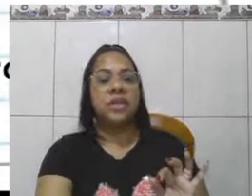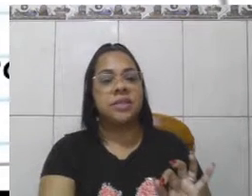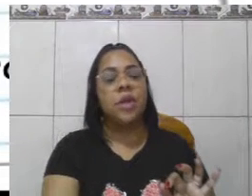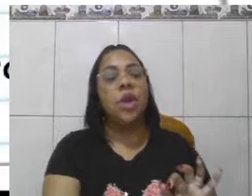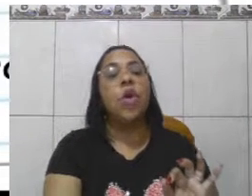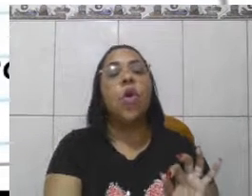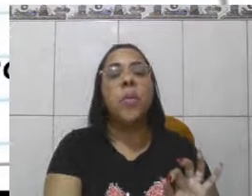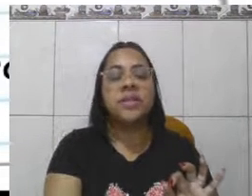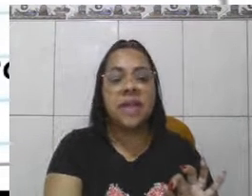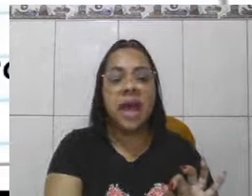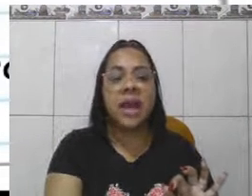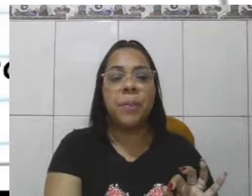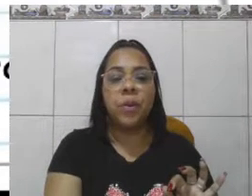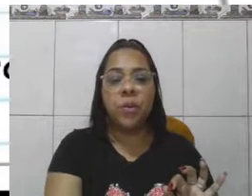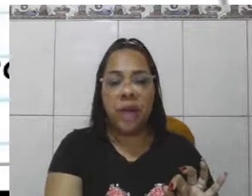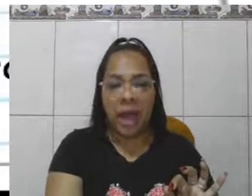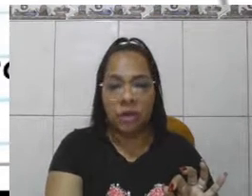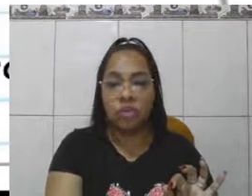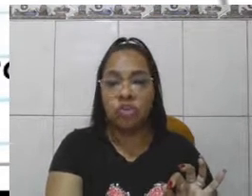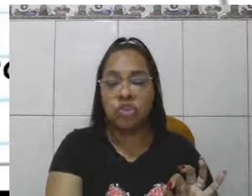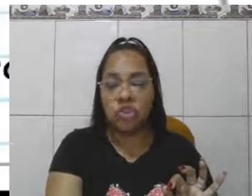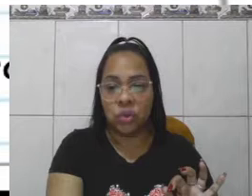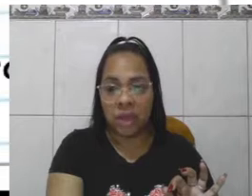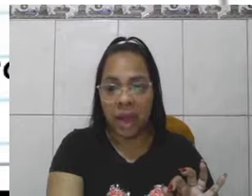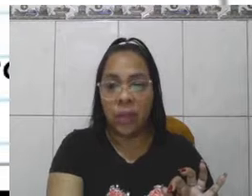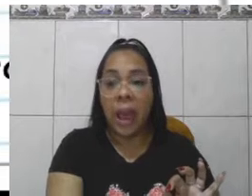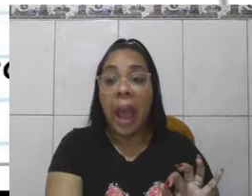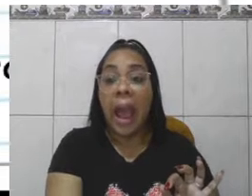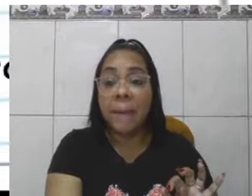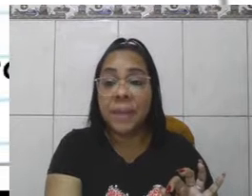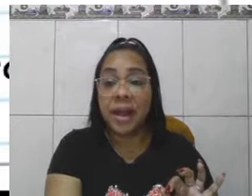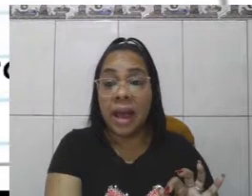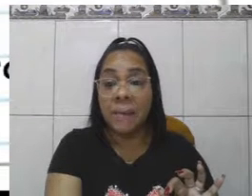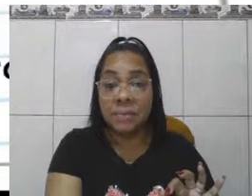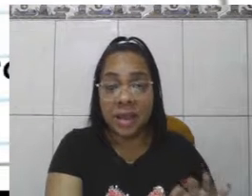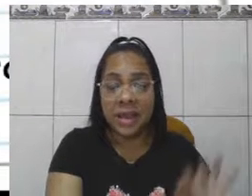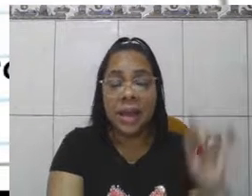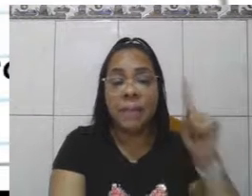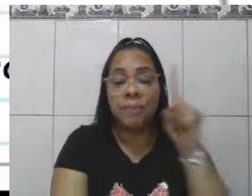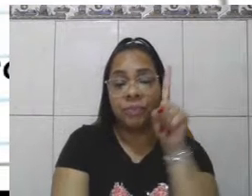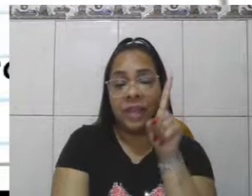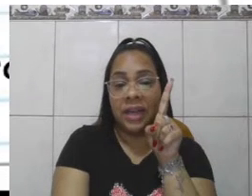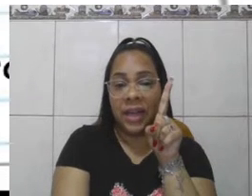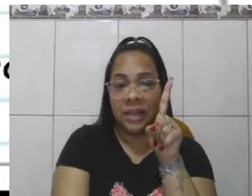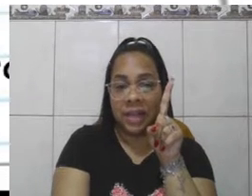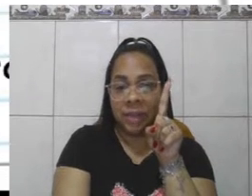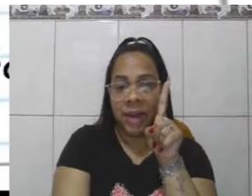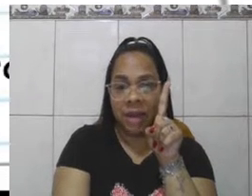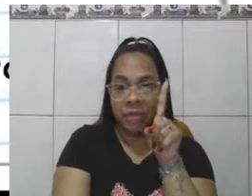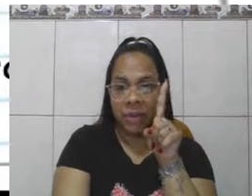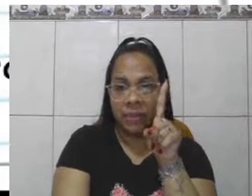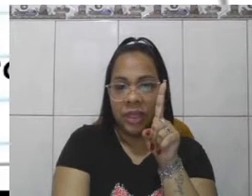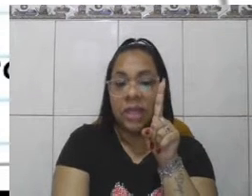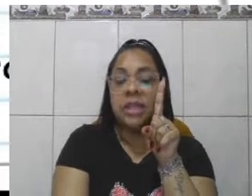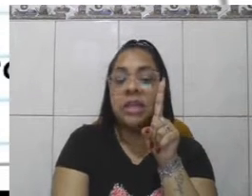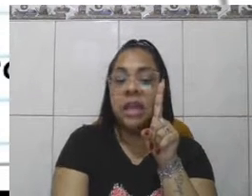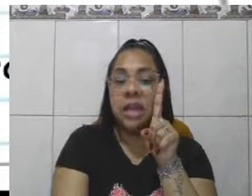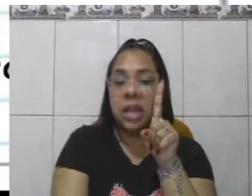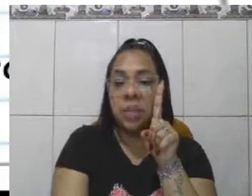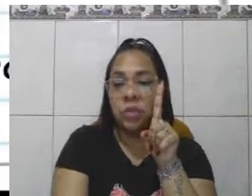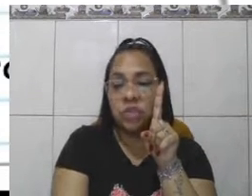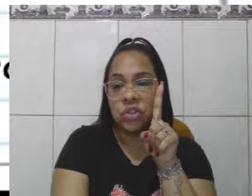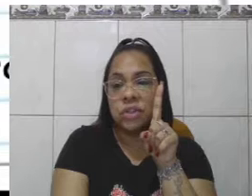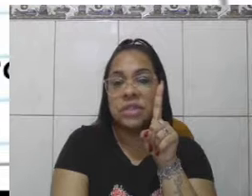apontador do laser. Começar a procurar no dicionário a primeira letra da palavra